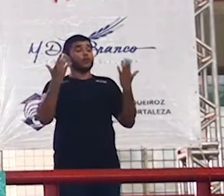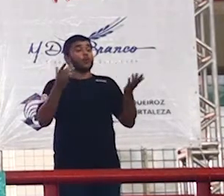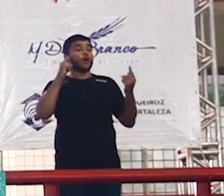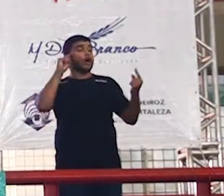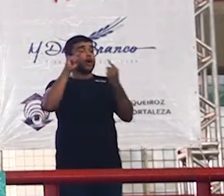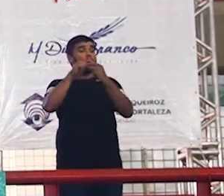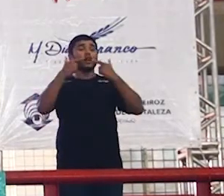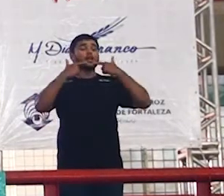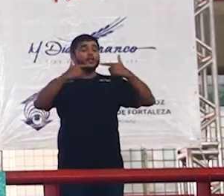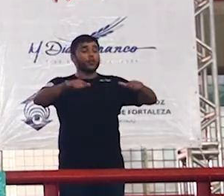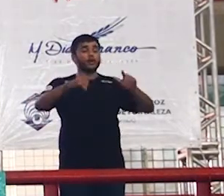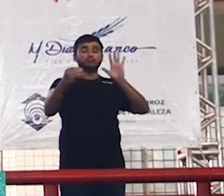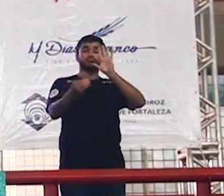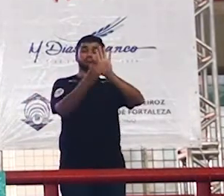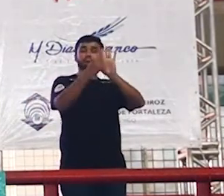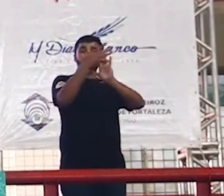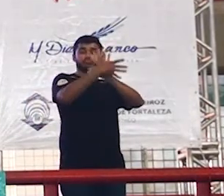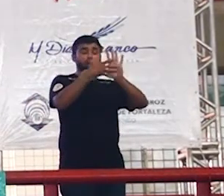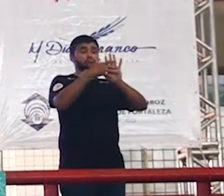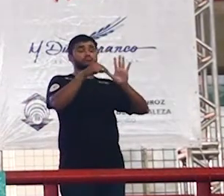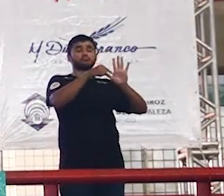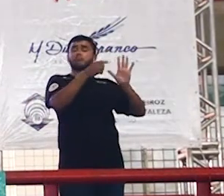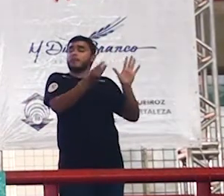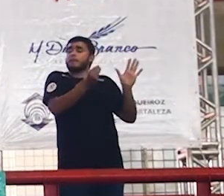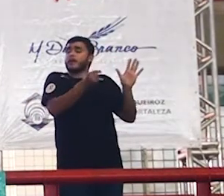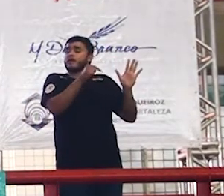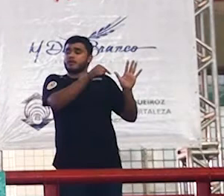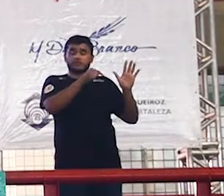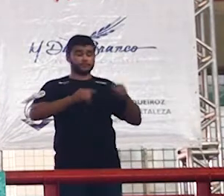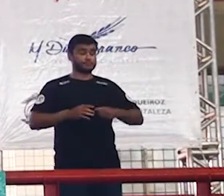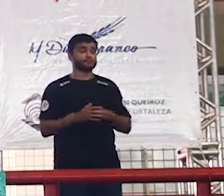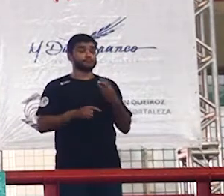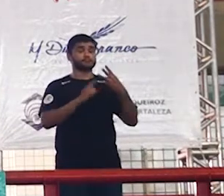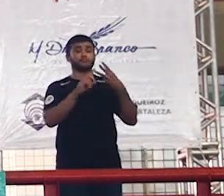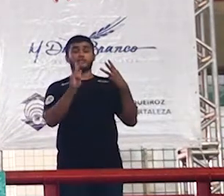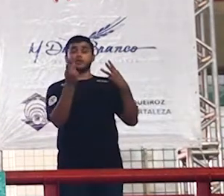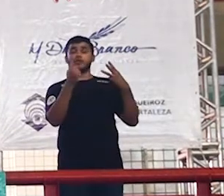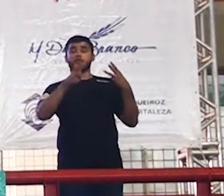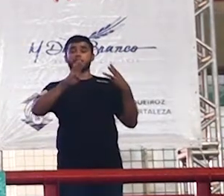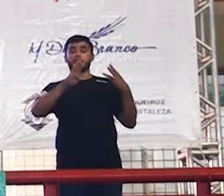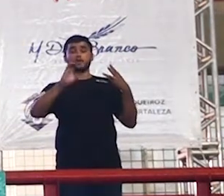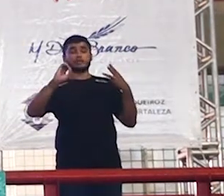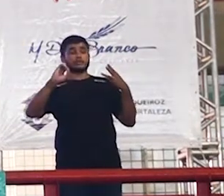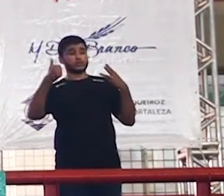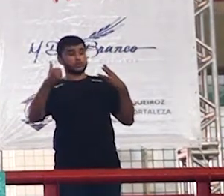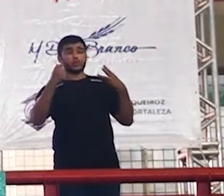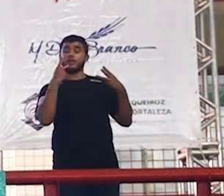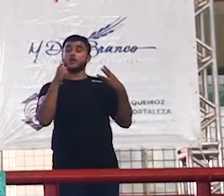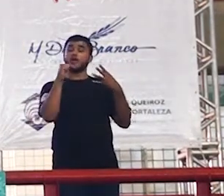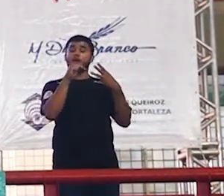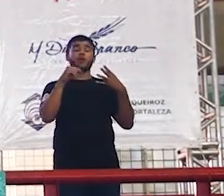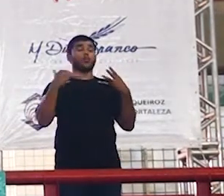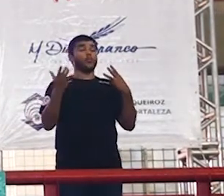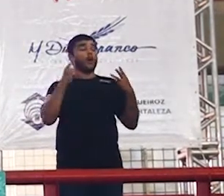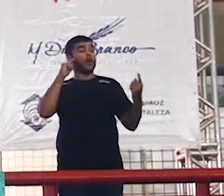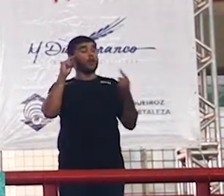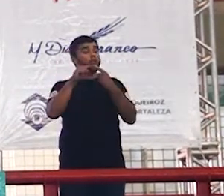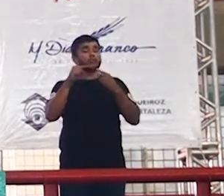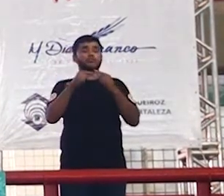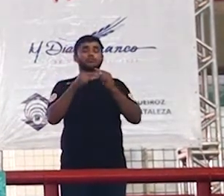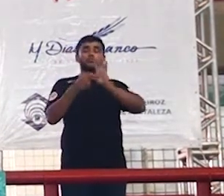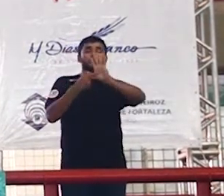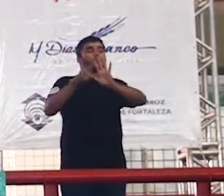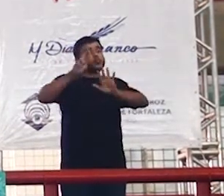função da linguagem presente ou predominante no texto. Você tem a habilidade 01, que pergunta qual é o recurso